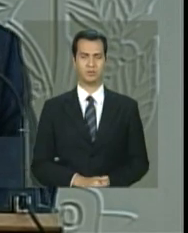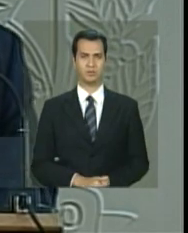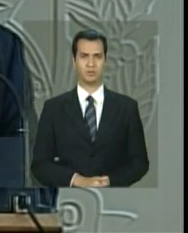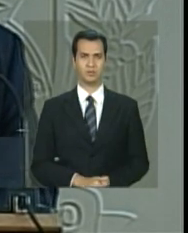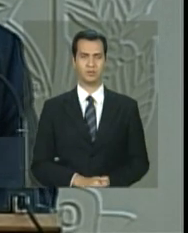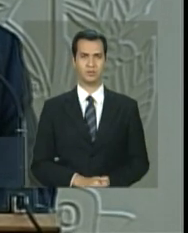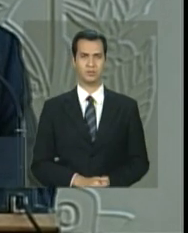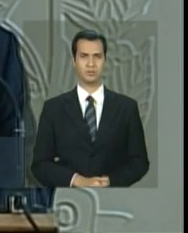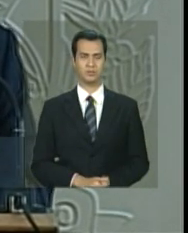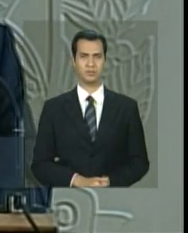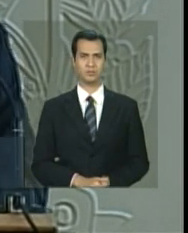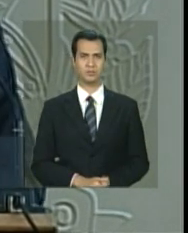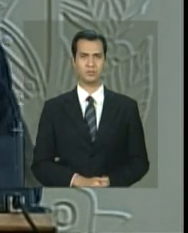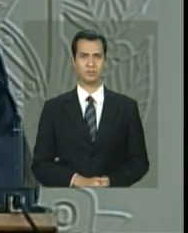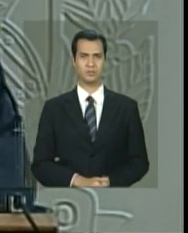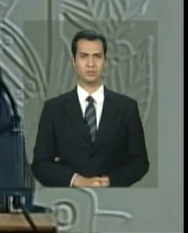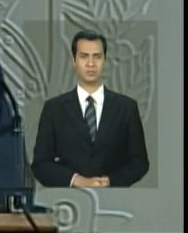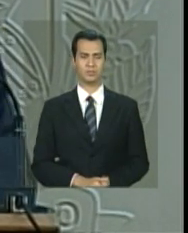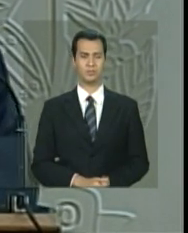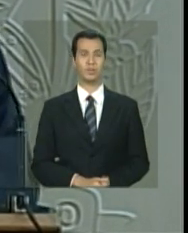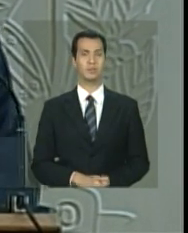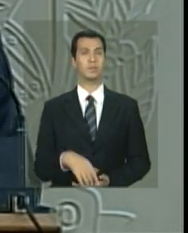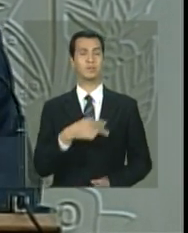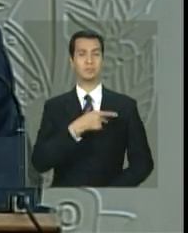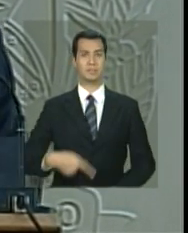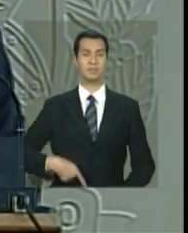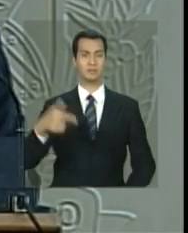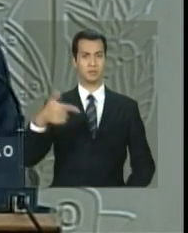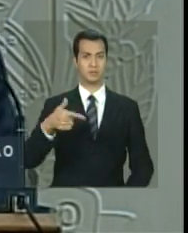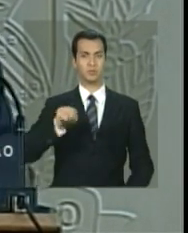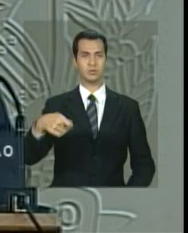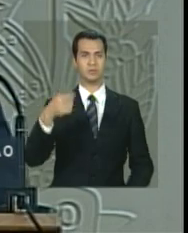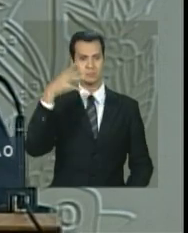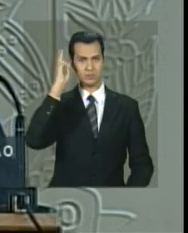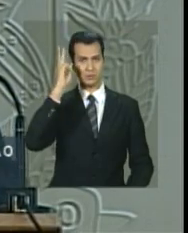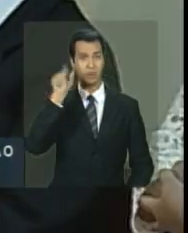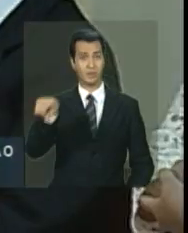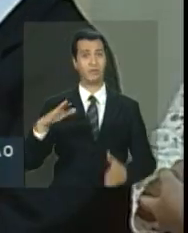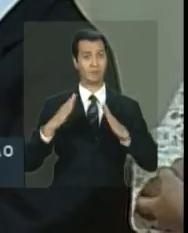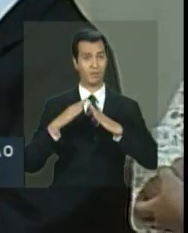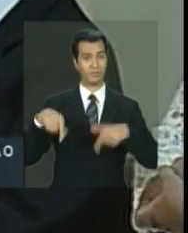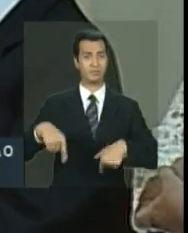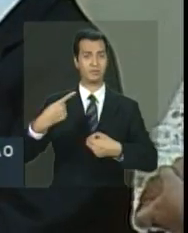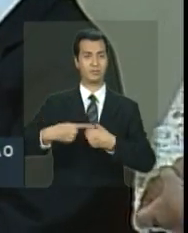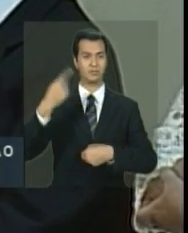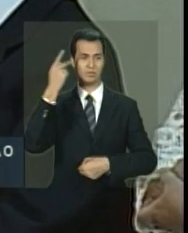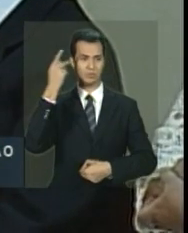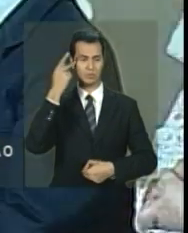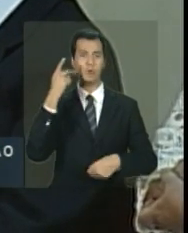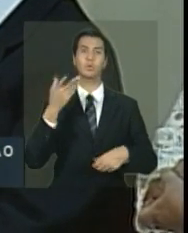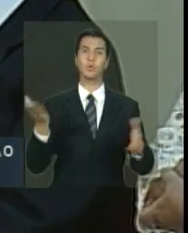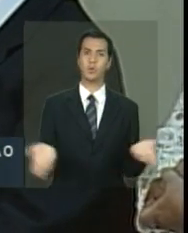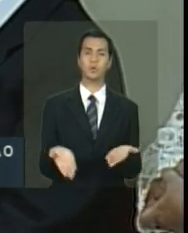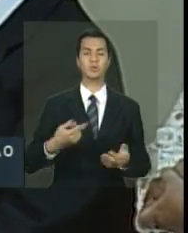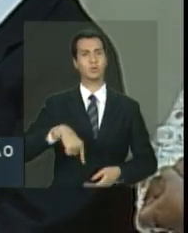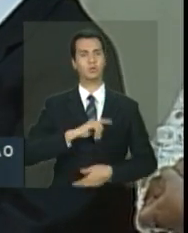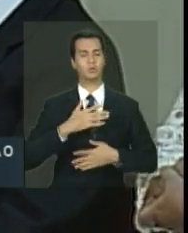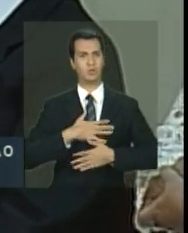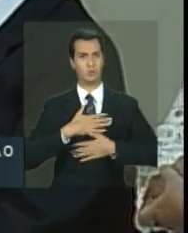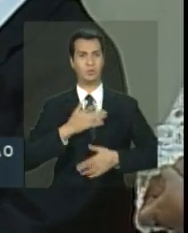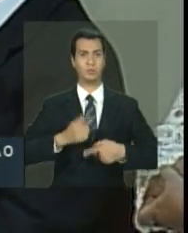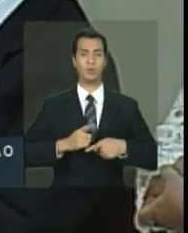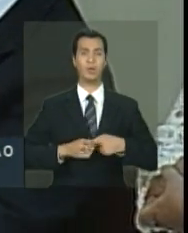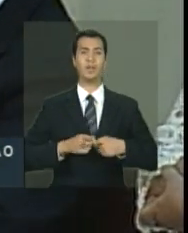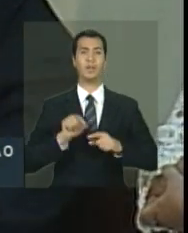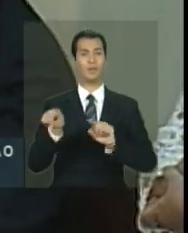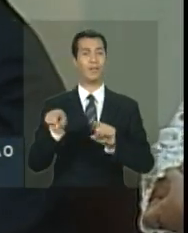de serviços aqui na cidade de São Paulo, mora na cidade de São Paulo, hoje orgulha São Paulo sendo o vice-presidente da